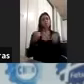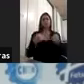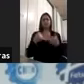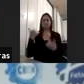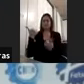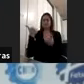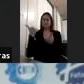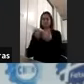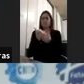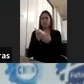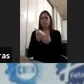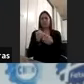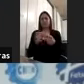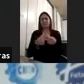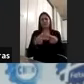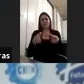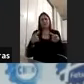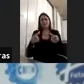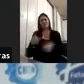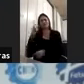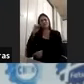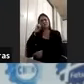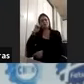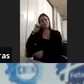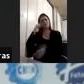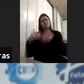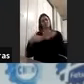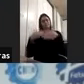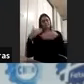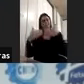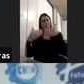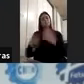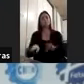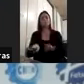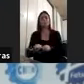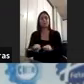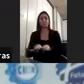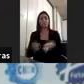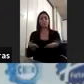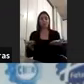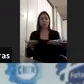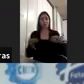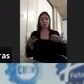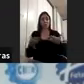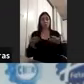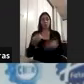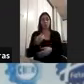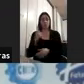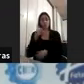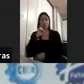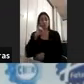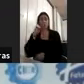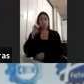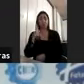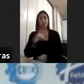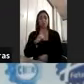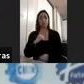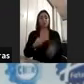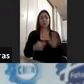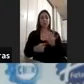ela cresce diariamente. Aqui hoje, nas últimas 24 horas, né, nós tivemos aqui